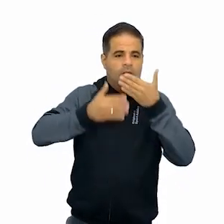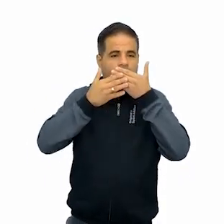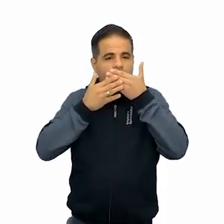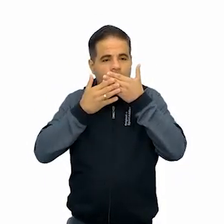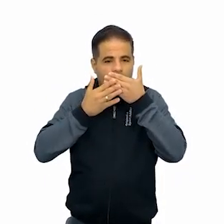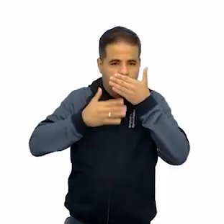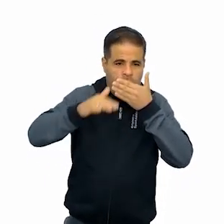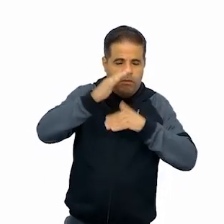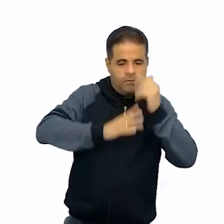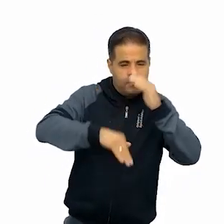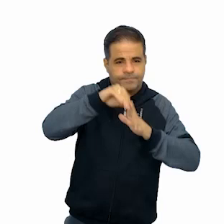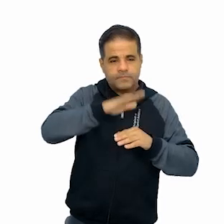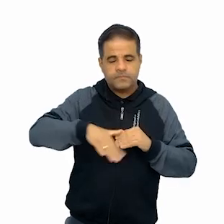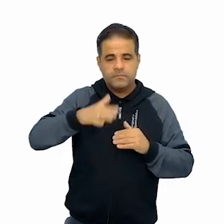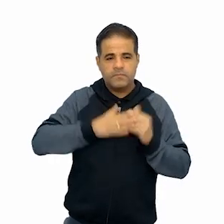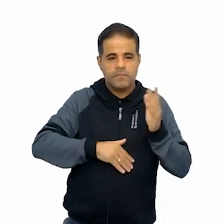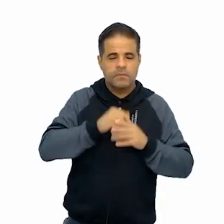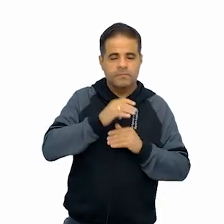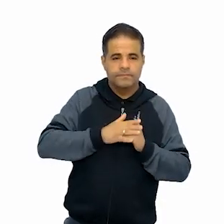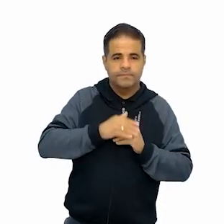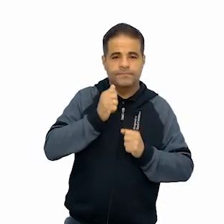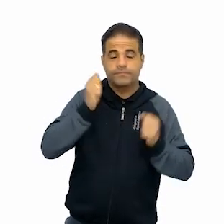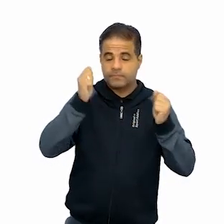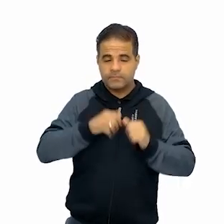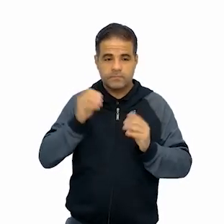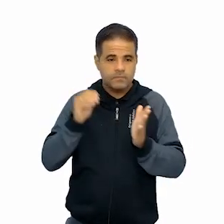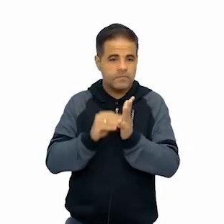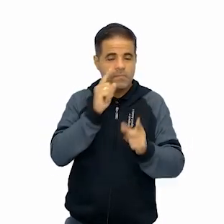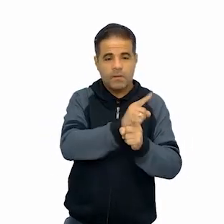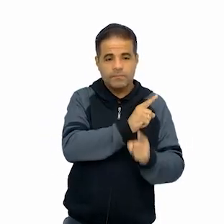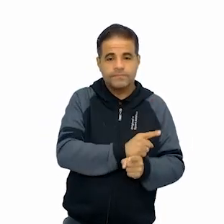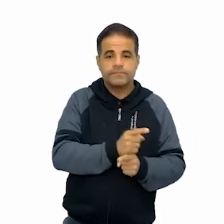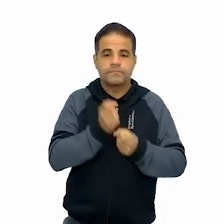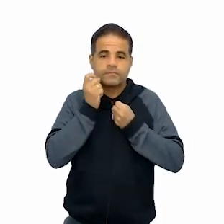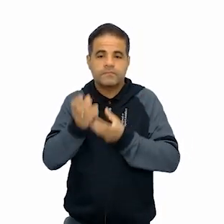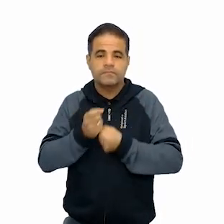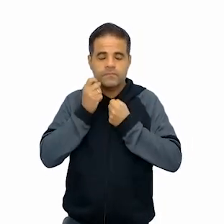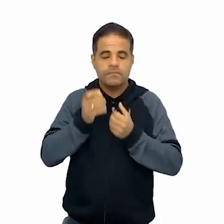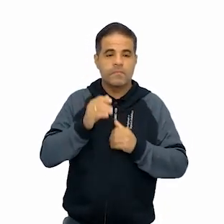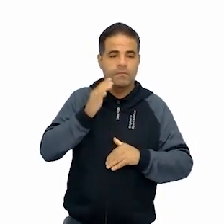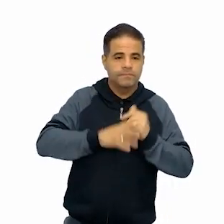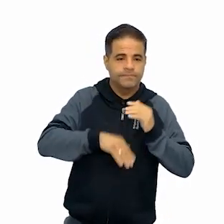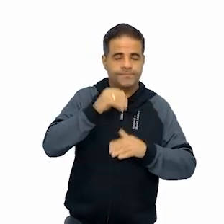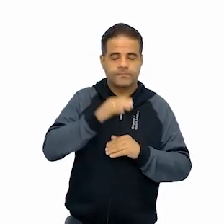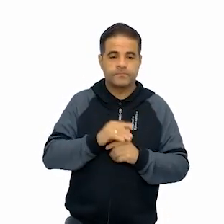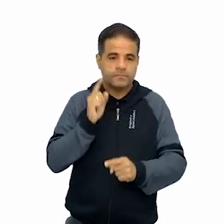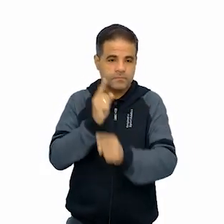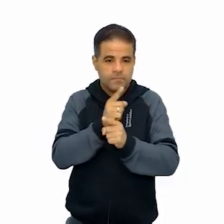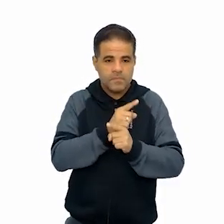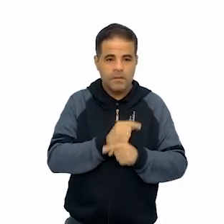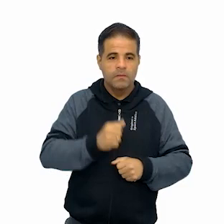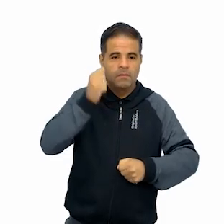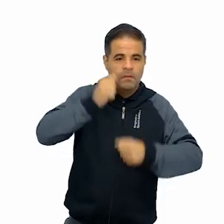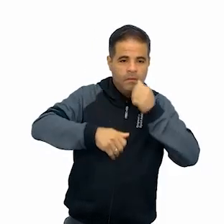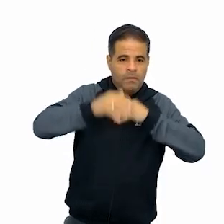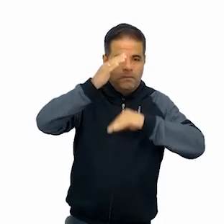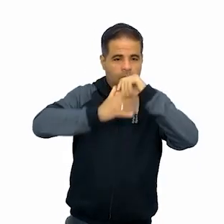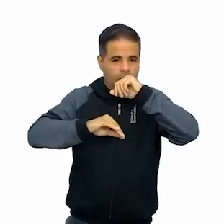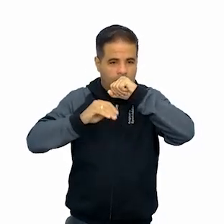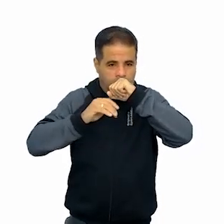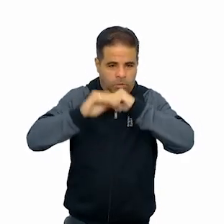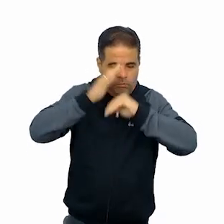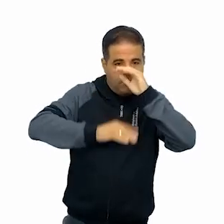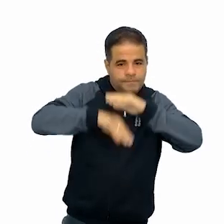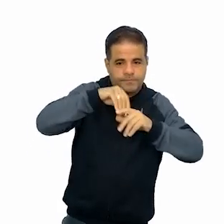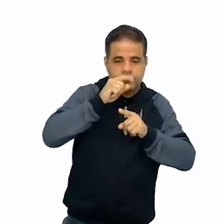construção do sentido dos trechos lidos. Além de localizarem as informações explícitas no texto, eles